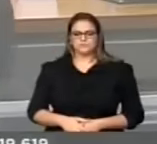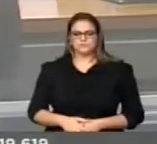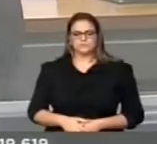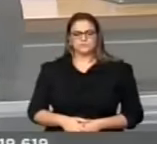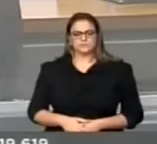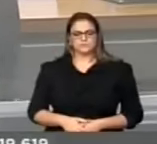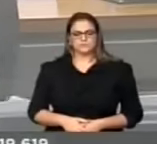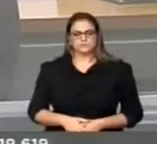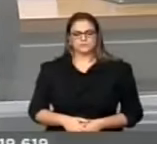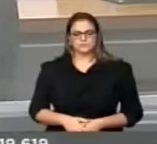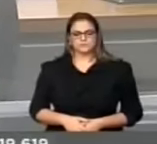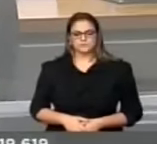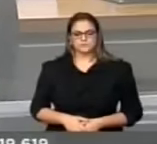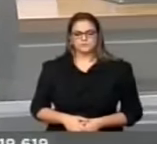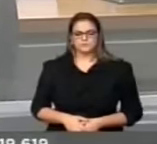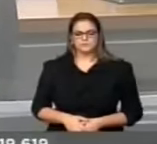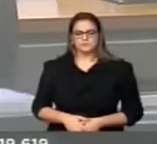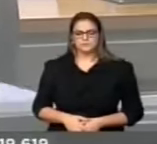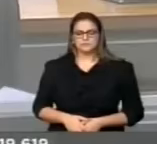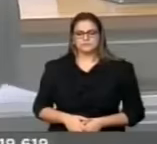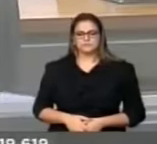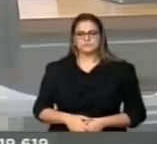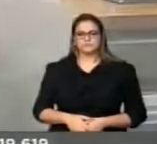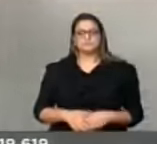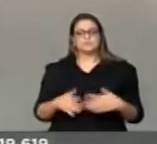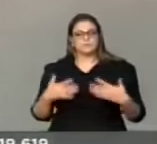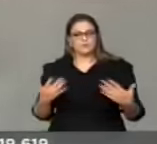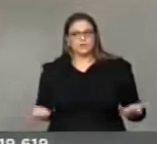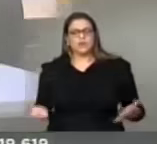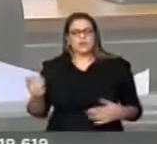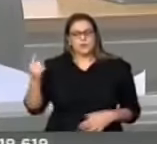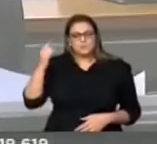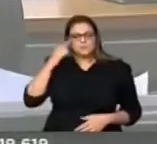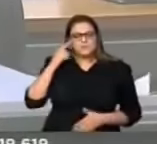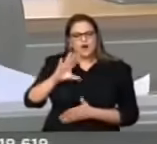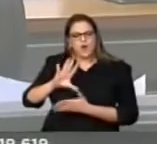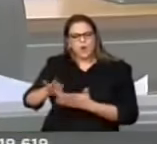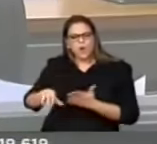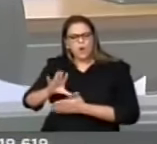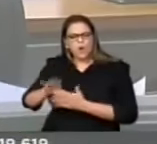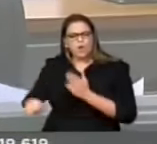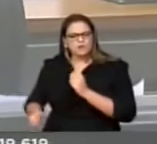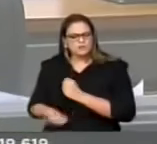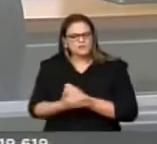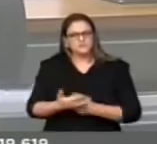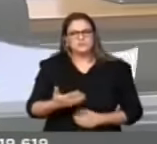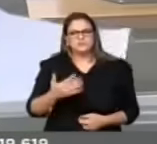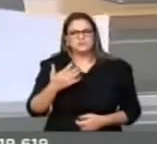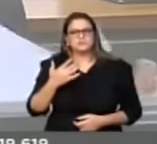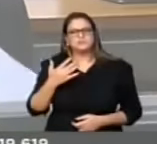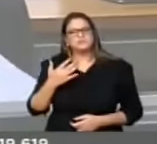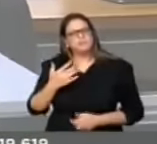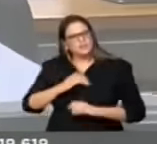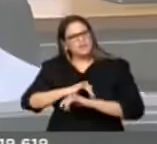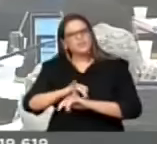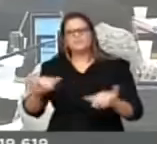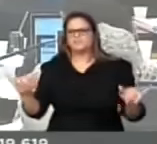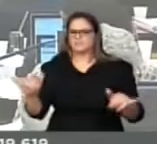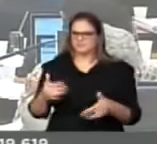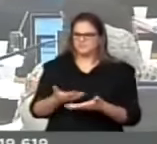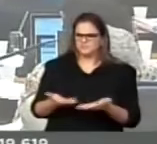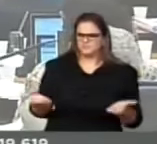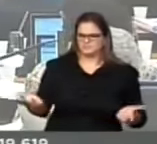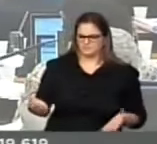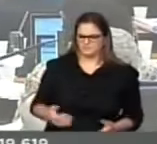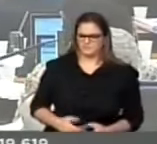Então, quando se pensa em corrupção, eu queria dizer aos companheiros e companheiras o